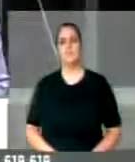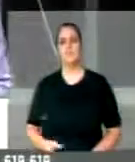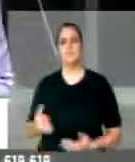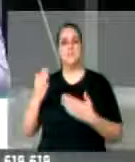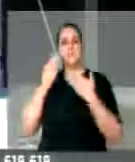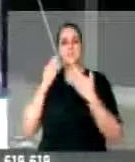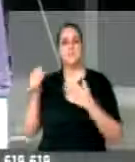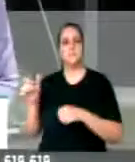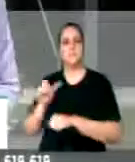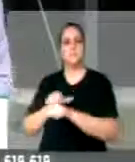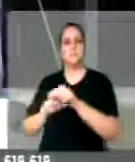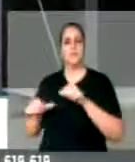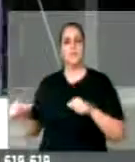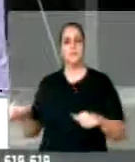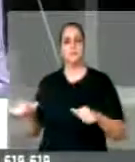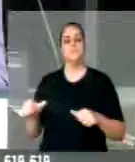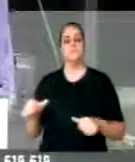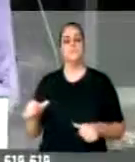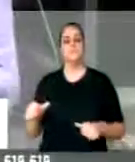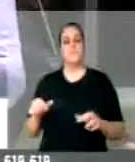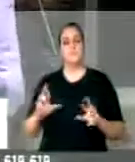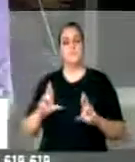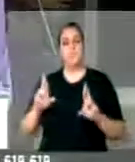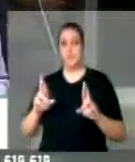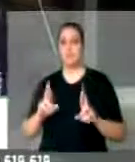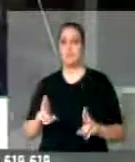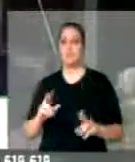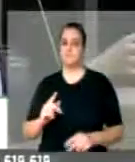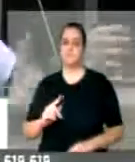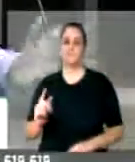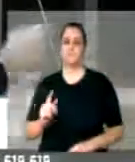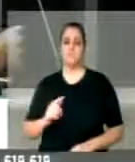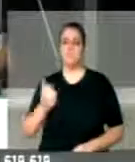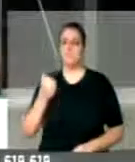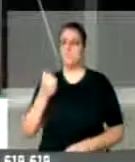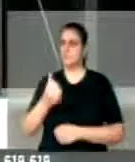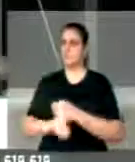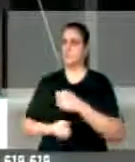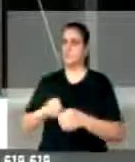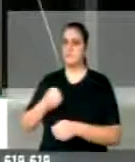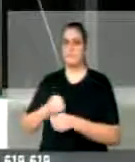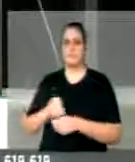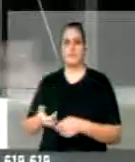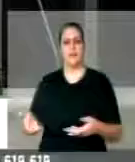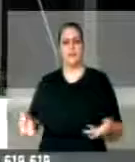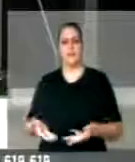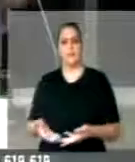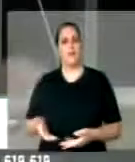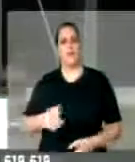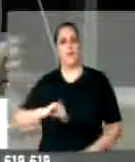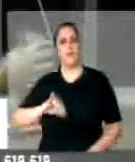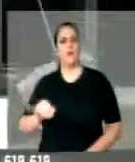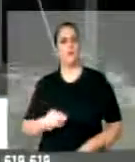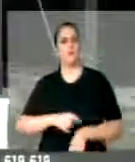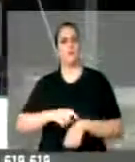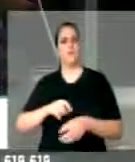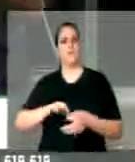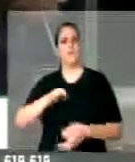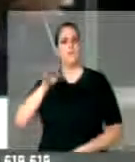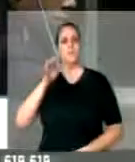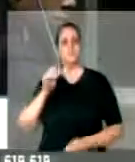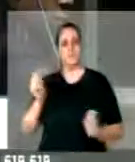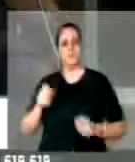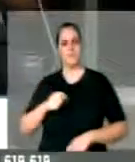esperança de, depois de 6 anos nesta casa, poder falar no grande expediente.